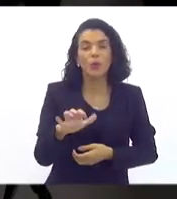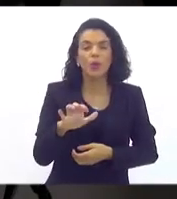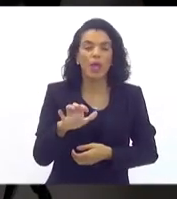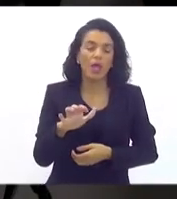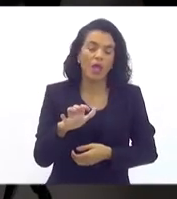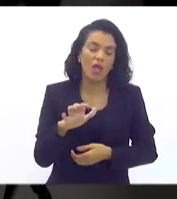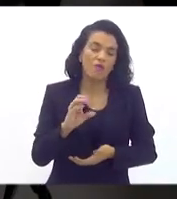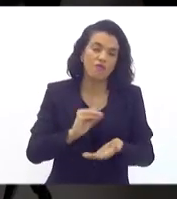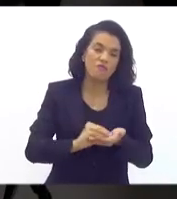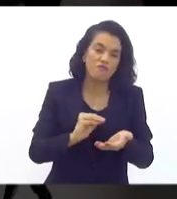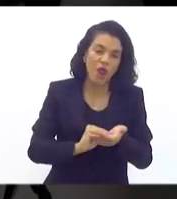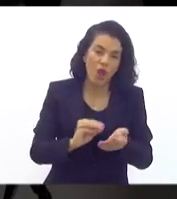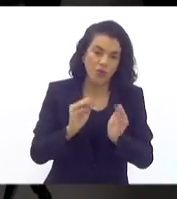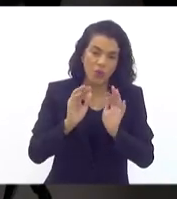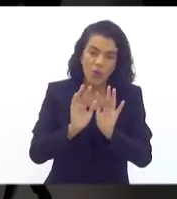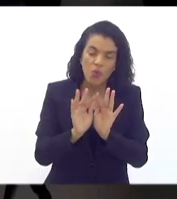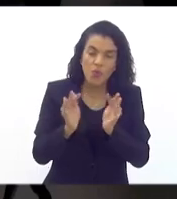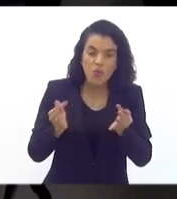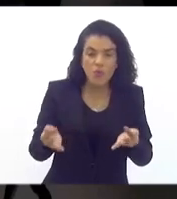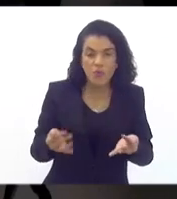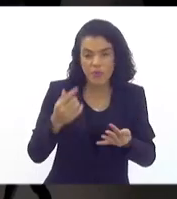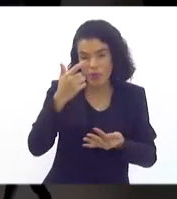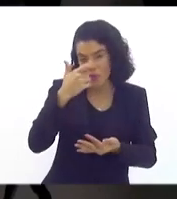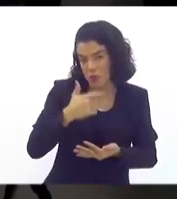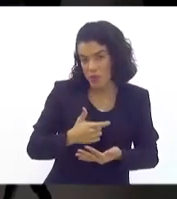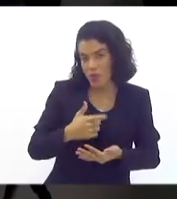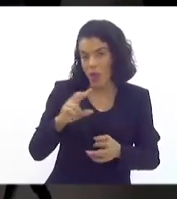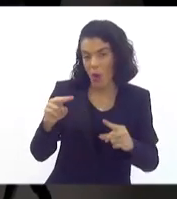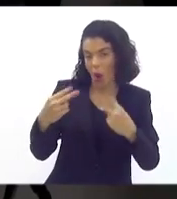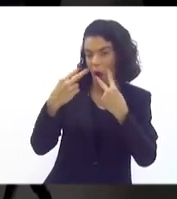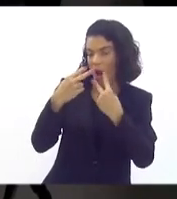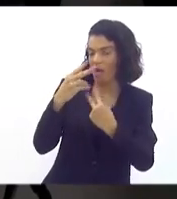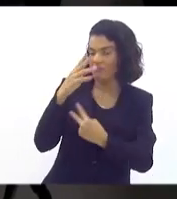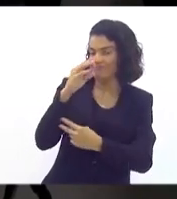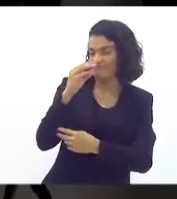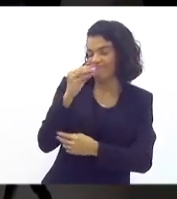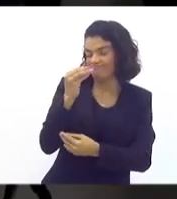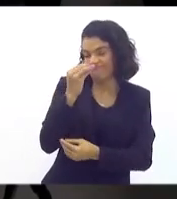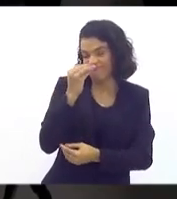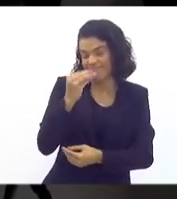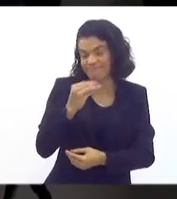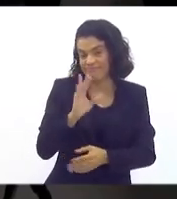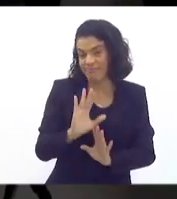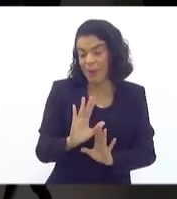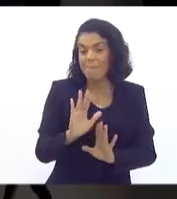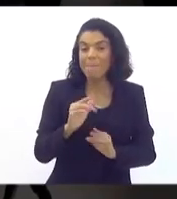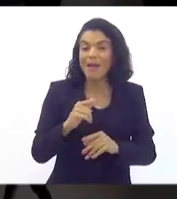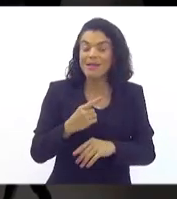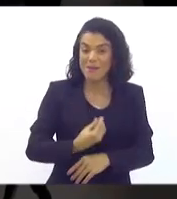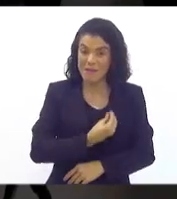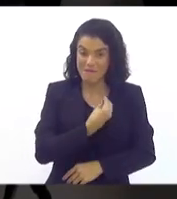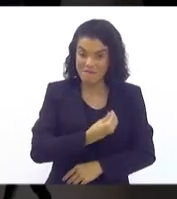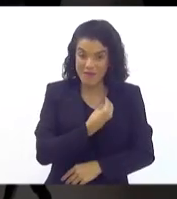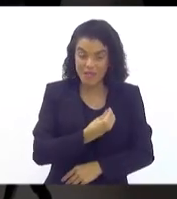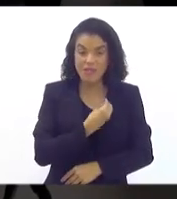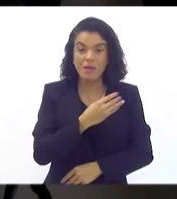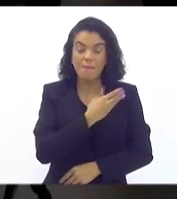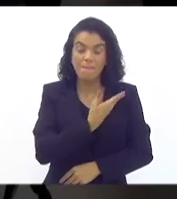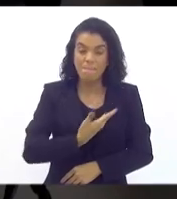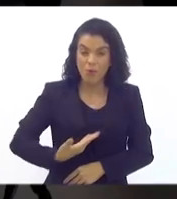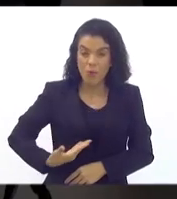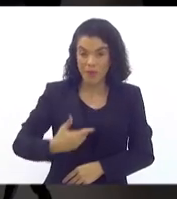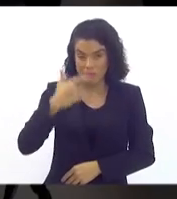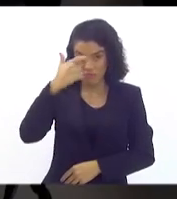a humildade não quero que o senhor me interpretem mal mas a minha vida pública graças a Deus ela sempre foi muito transparente